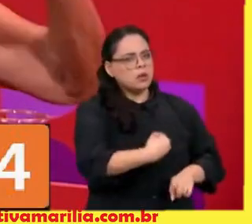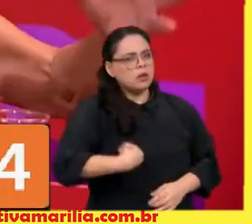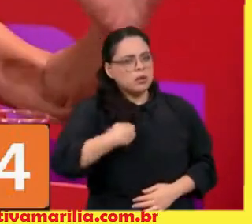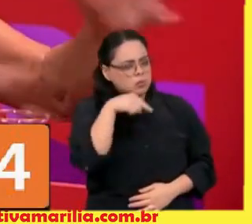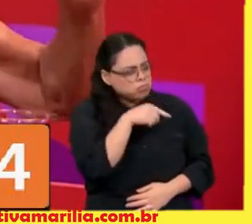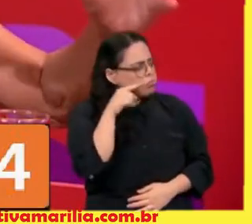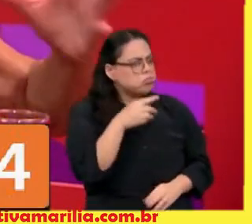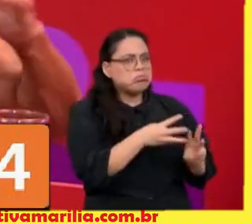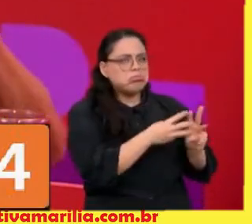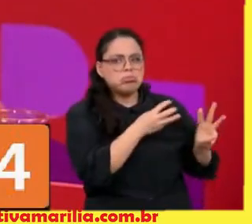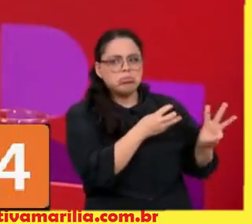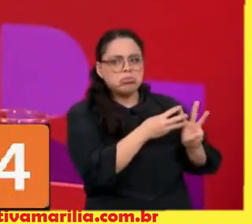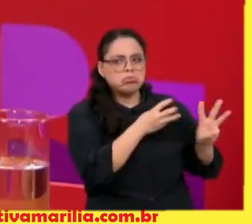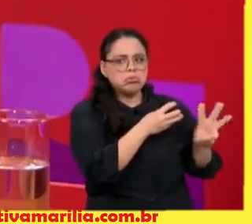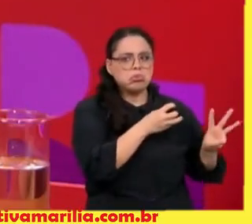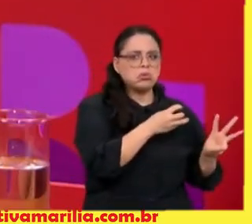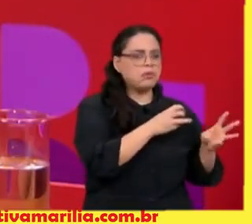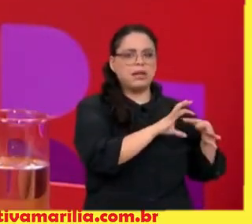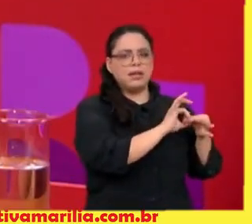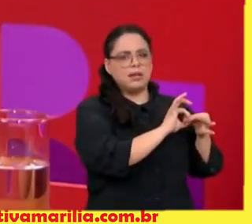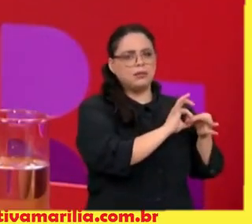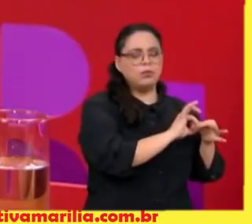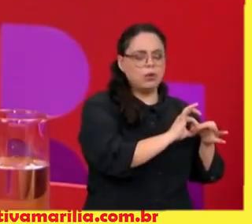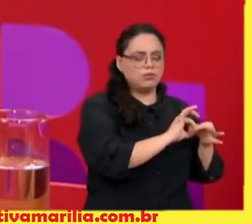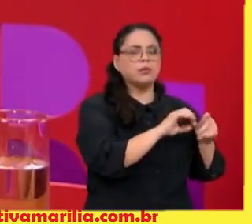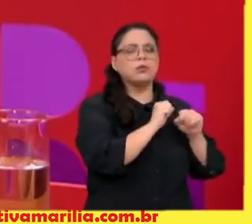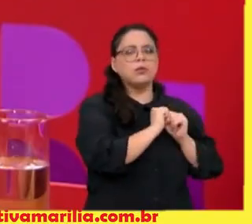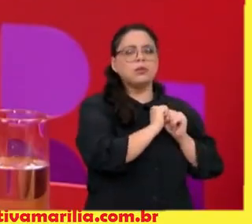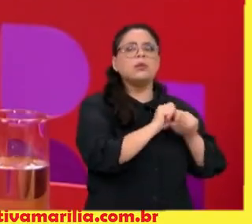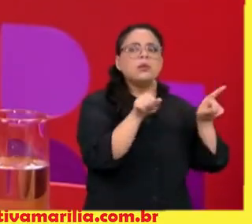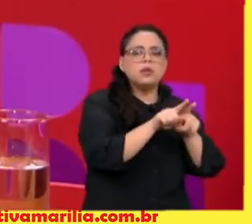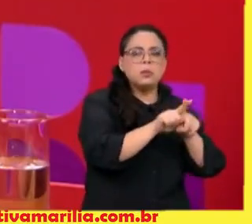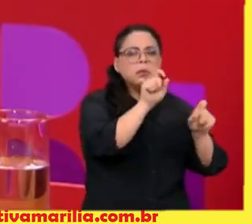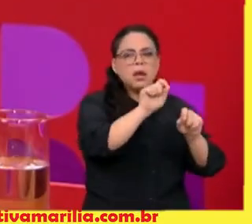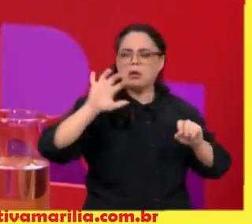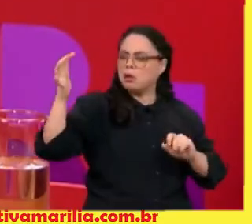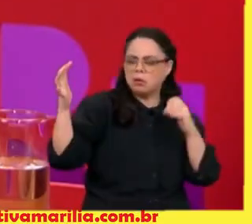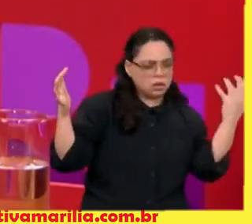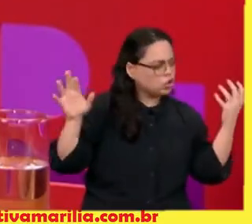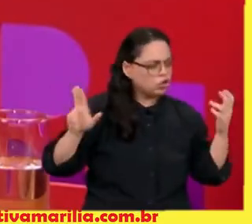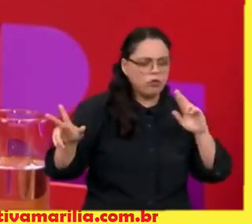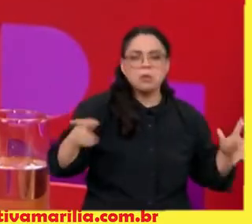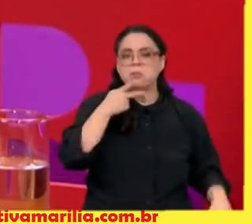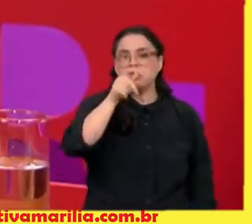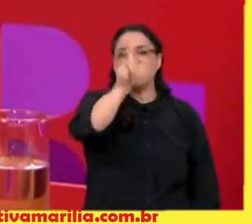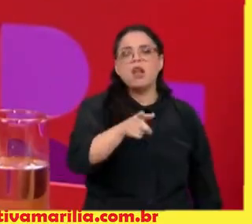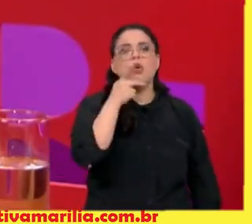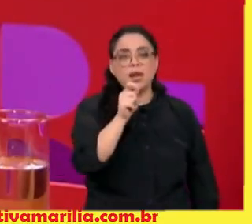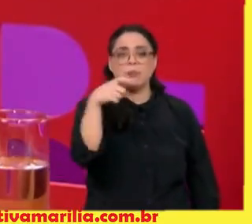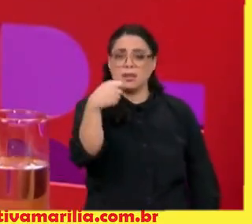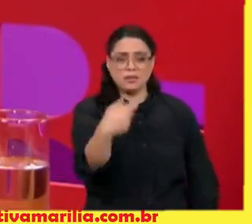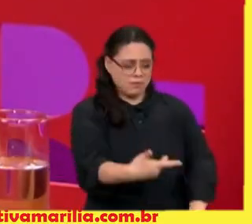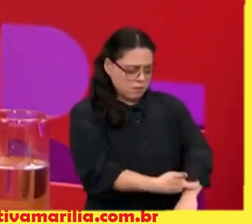derrubar as matas, né? E teve um sertanista que eu entrevistei também, que ele dizia, precisamos vacinar os índios